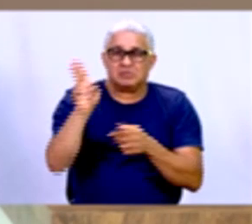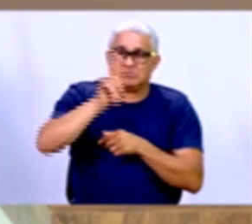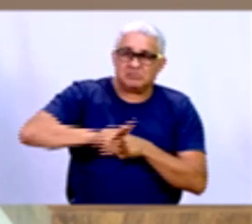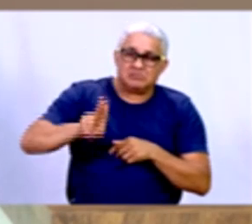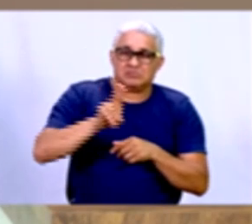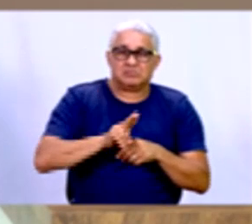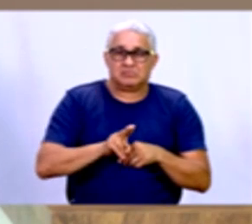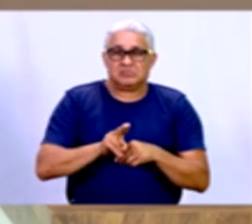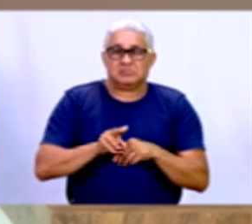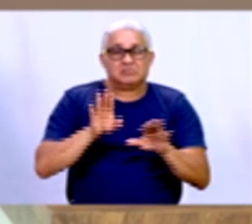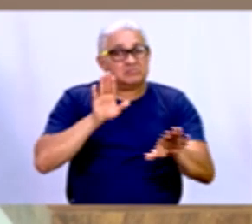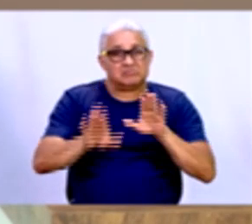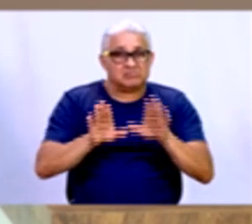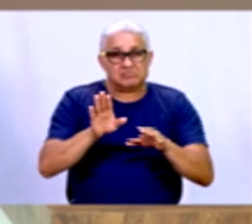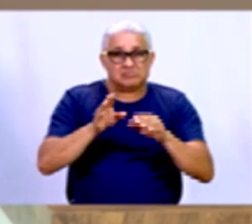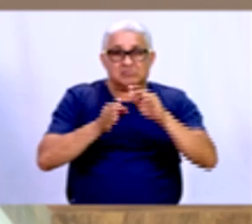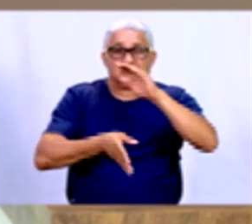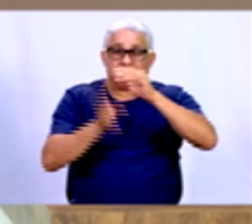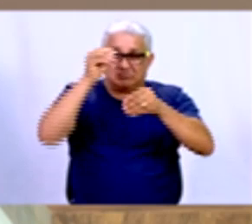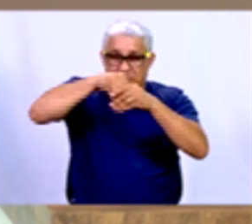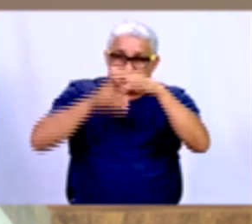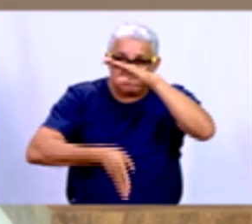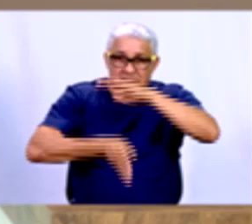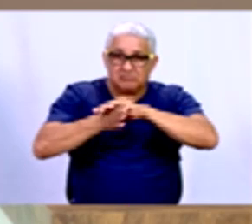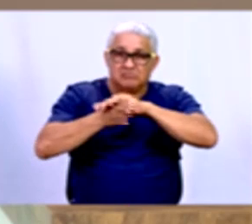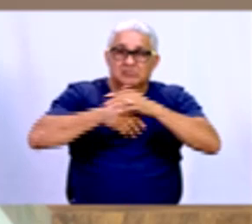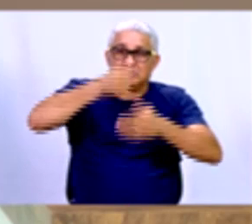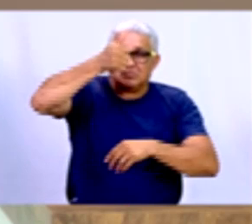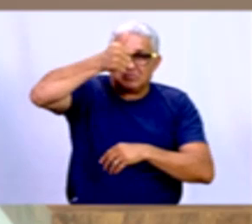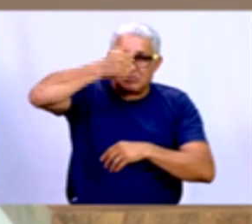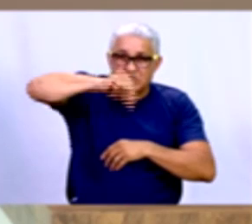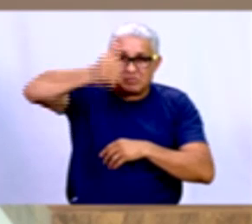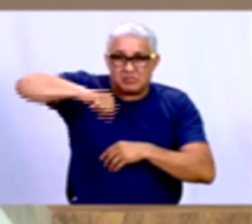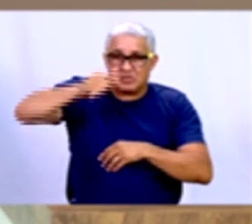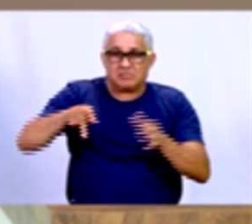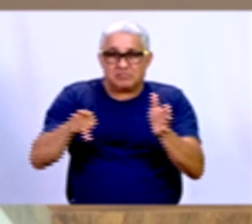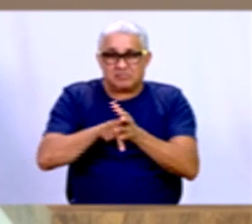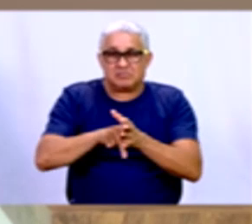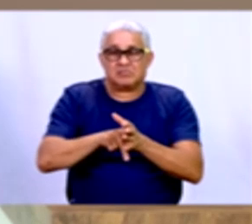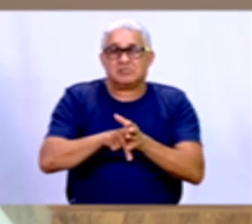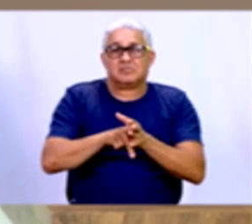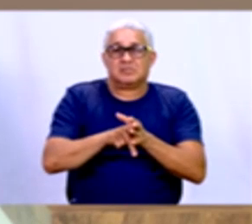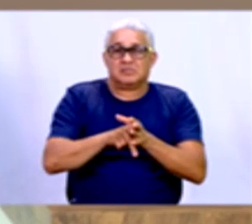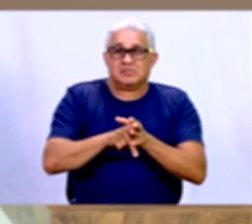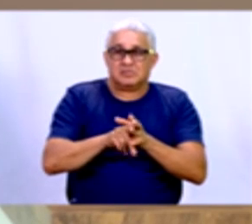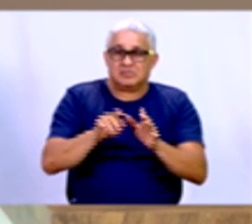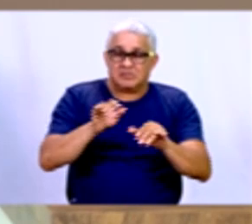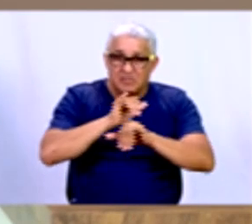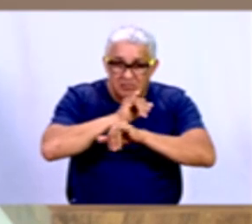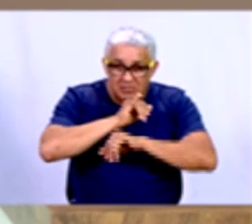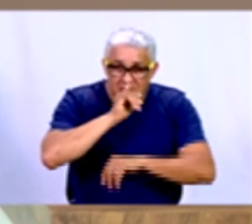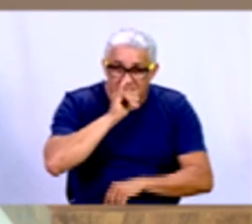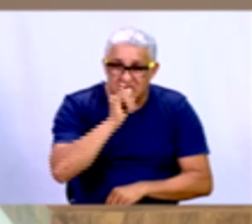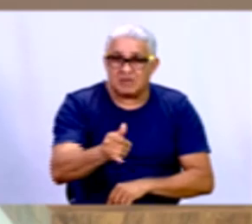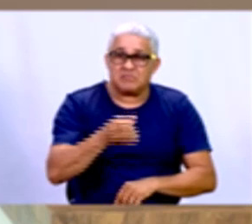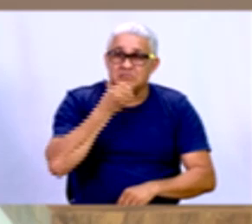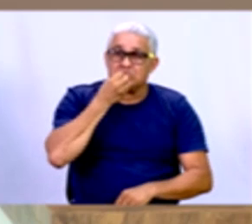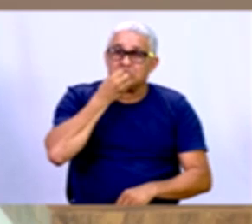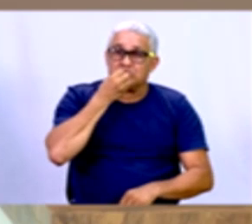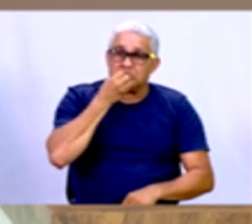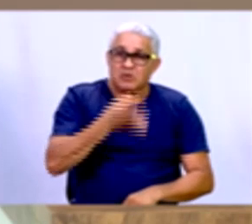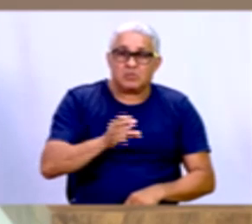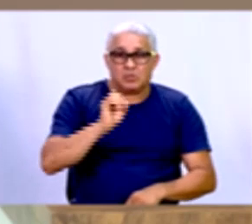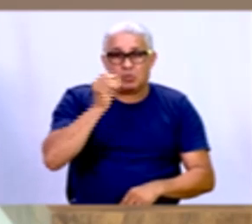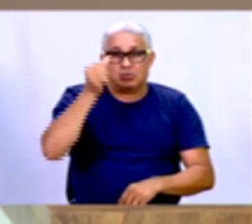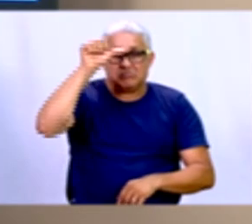isso vai entrar justamente nos critérios de avaliação daquele aplicativo, que vai dizer se aquele aplicativo será bem sucedido